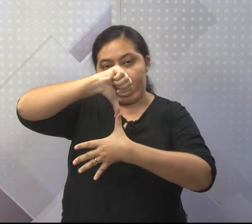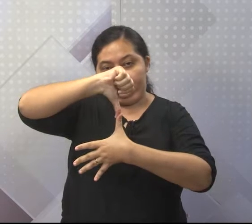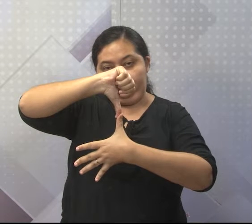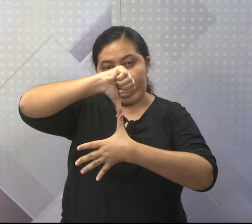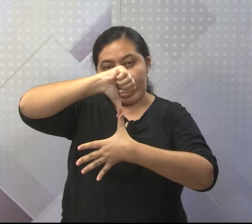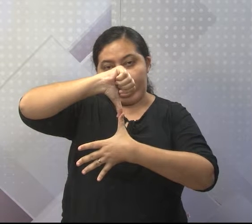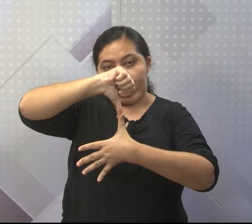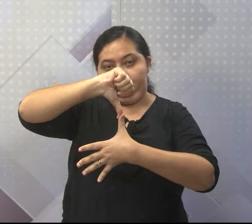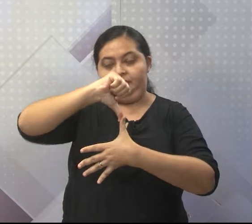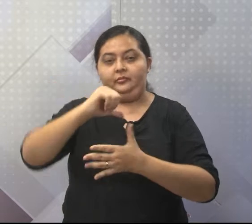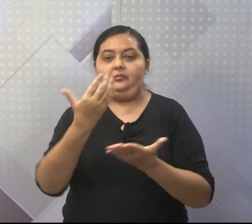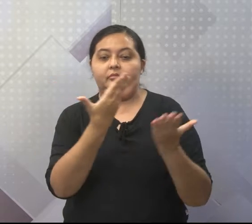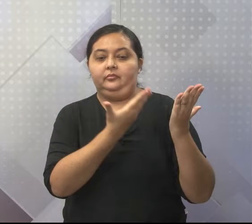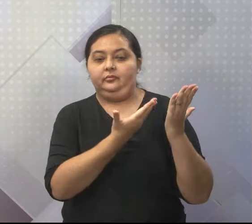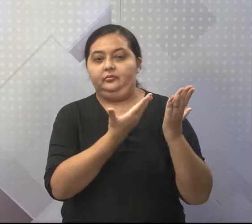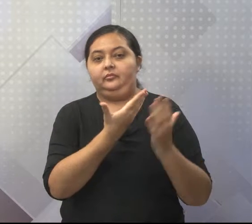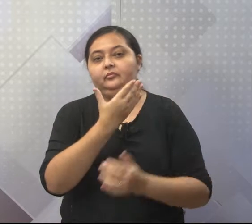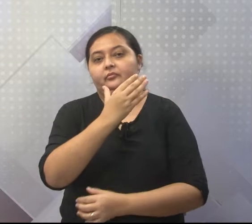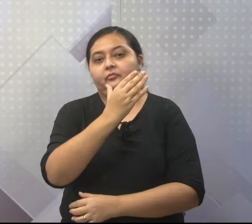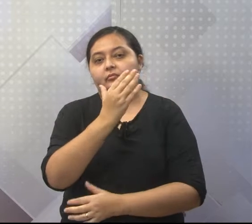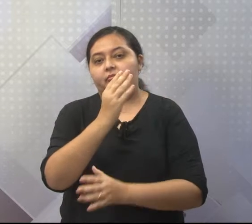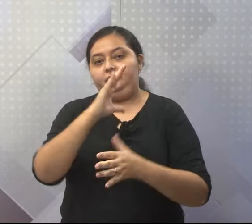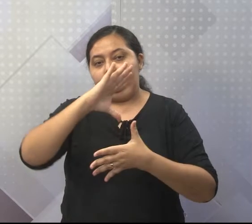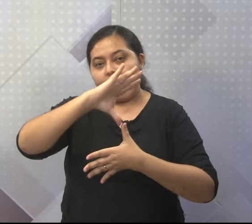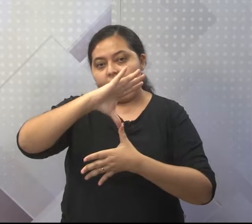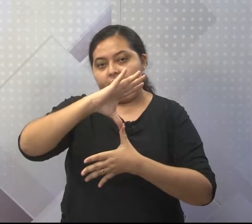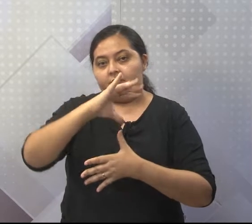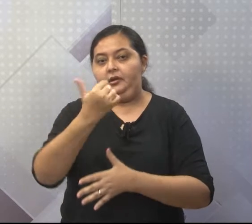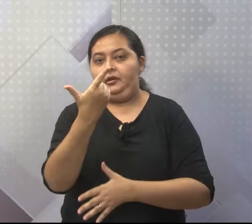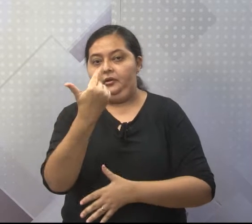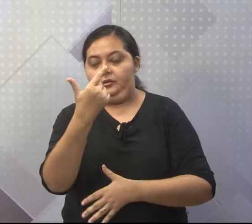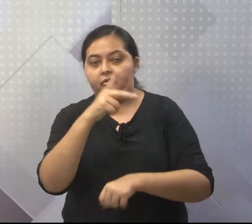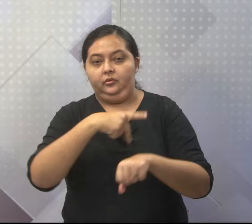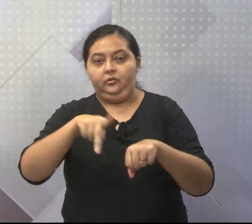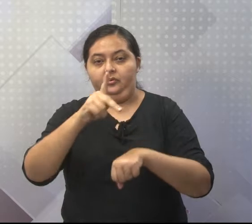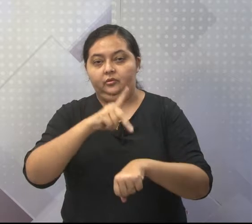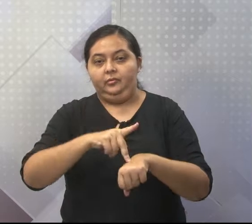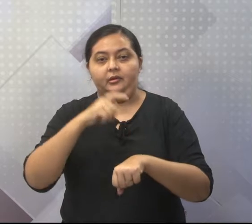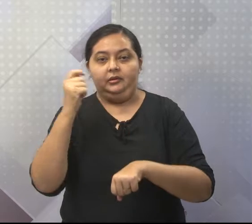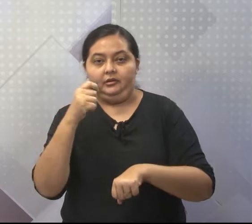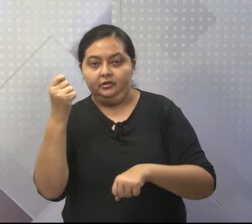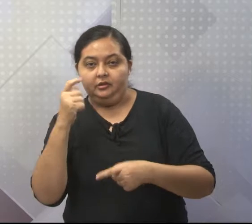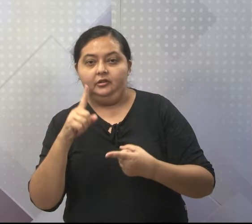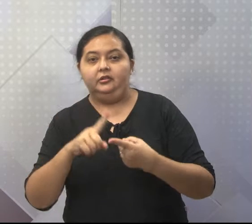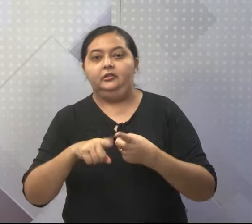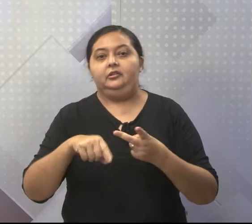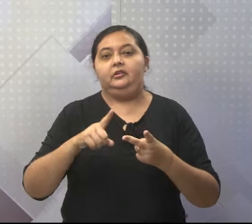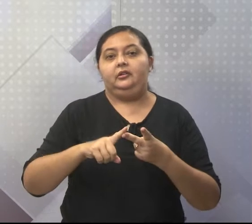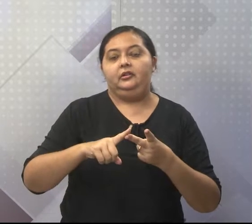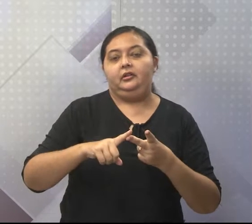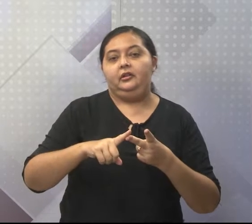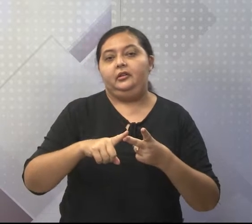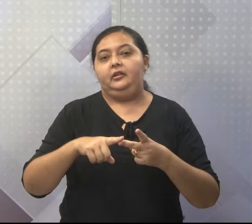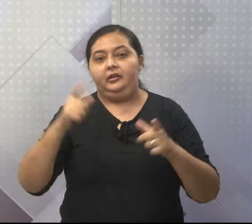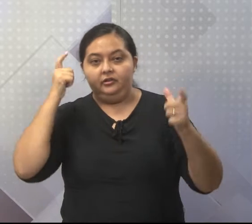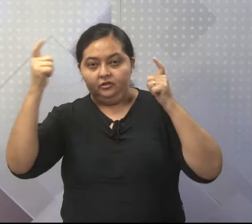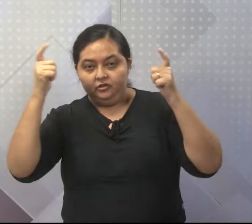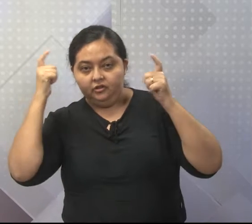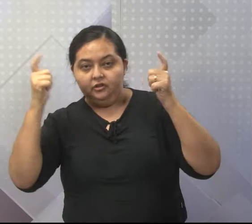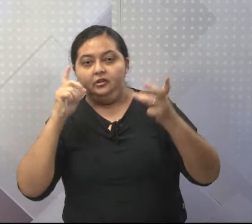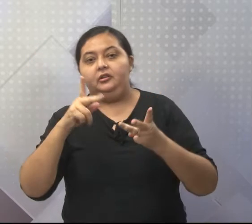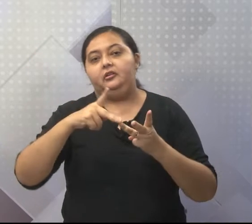certo América do Sul ela comprei em 12 países Argentina Chile Uruguai o Brasil